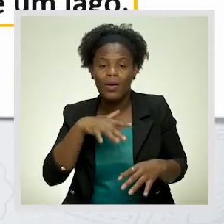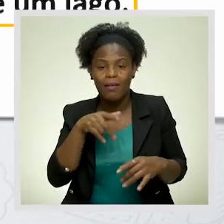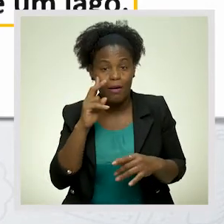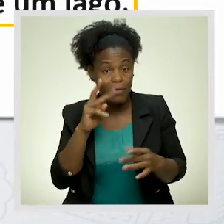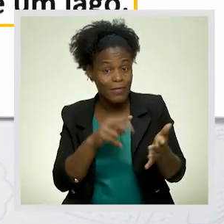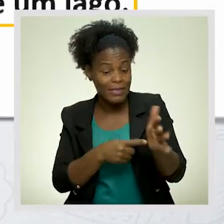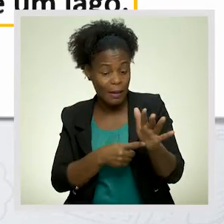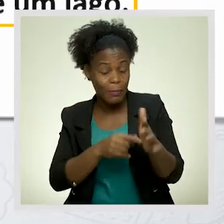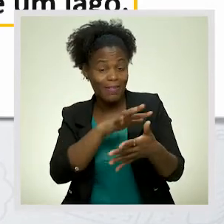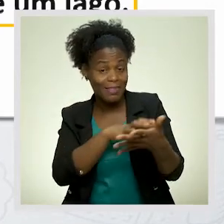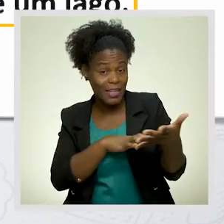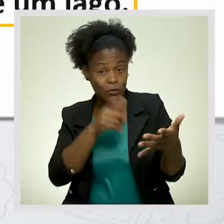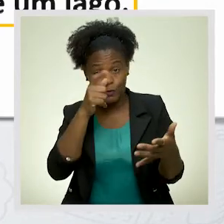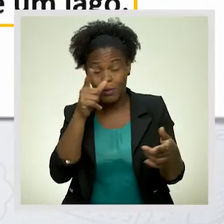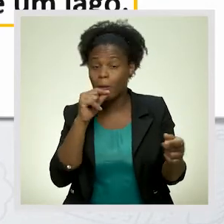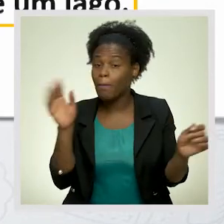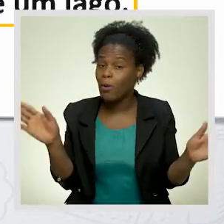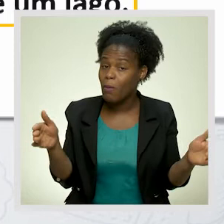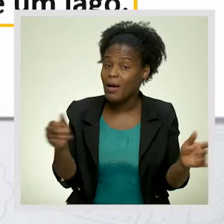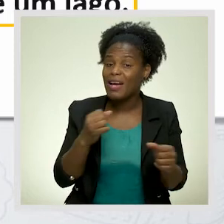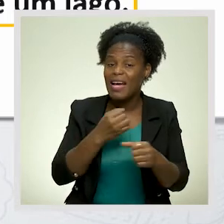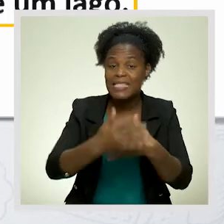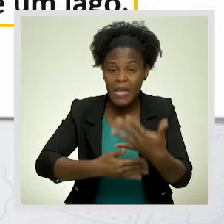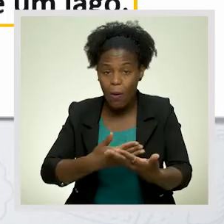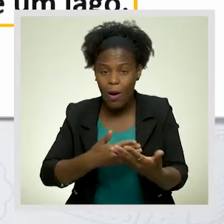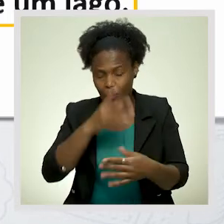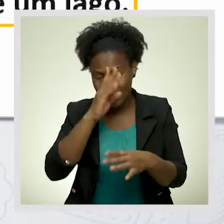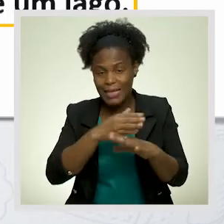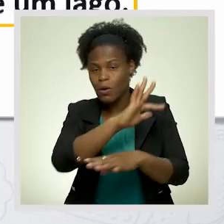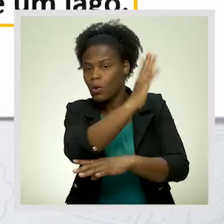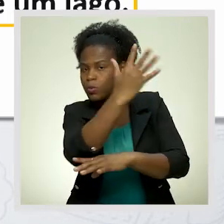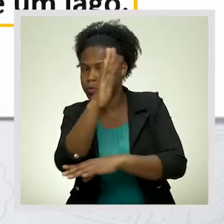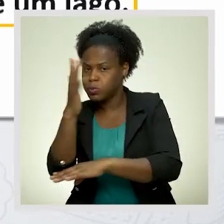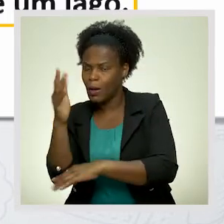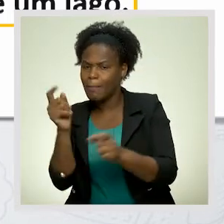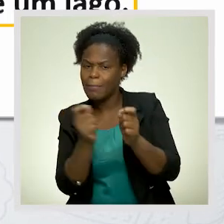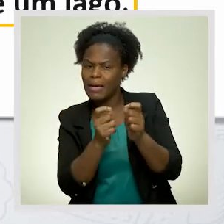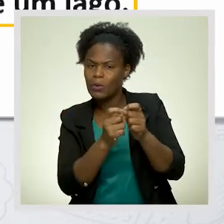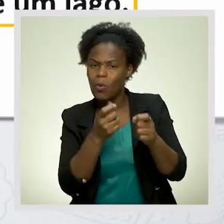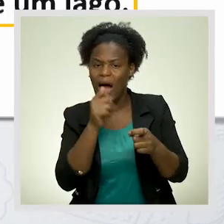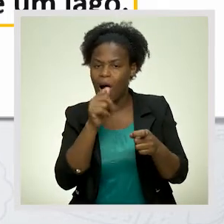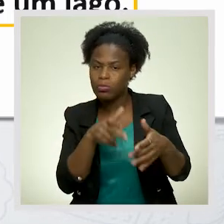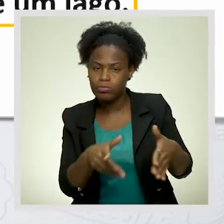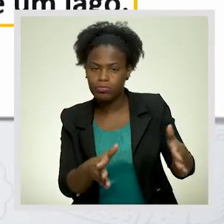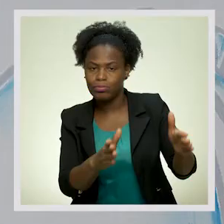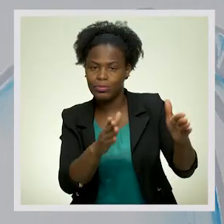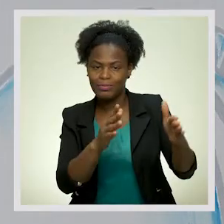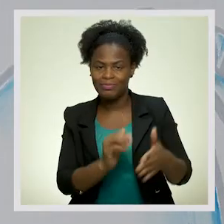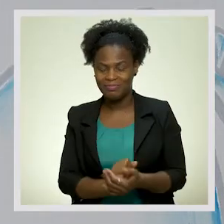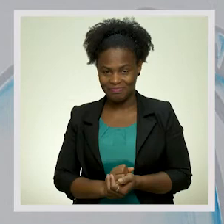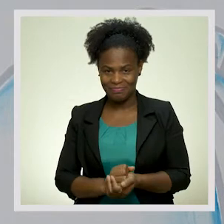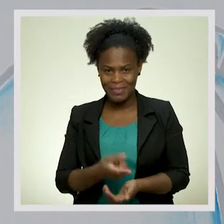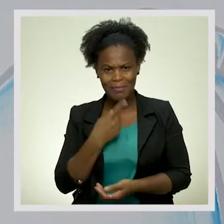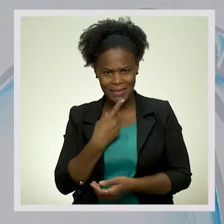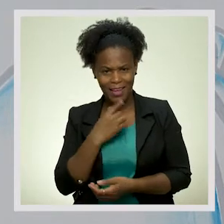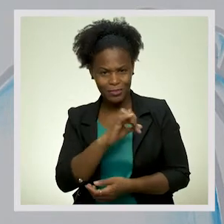A Formiga e o Pombo, a ação decorre na mata, na margem do rio. Entenderam, menino?